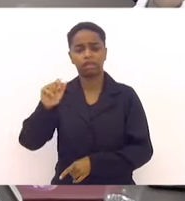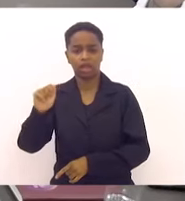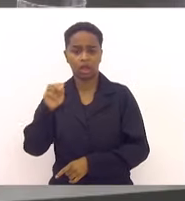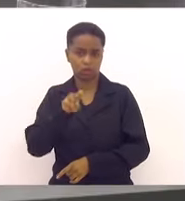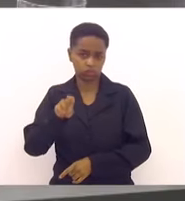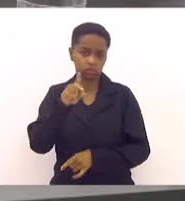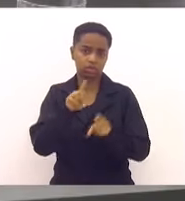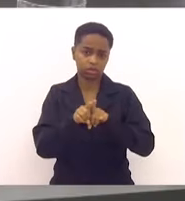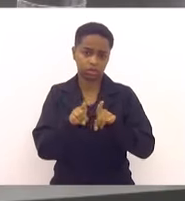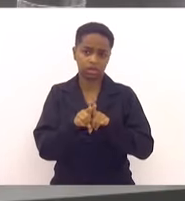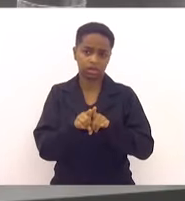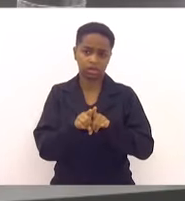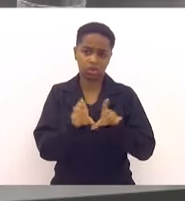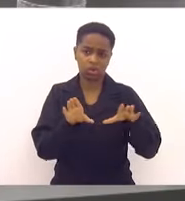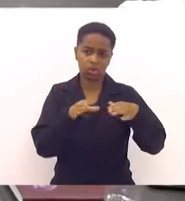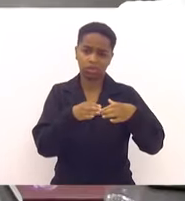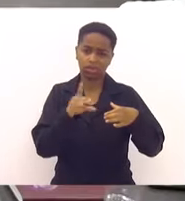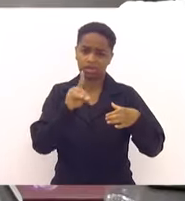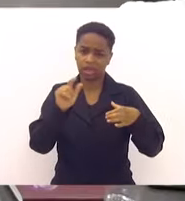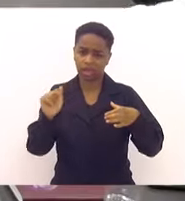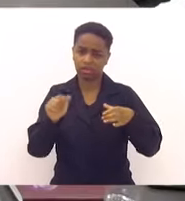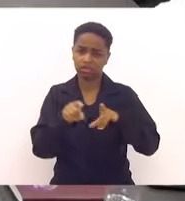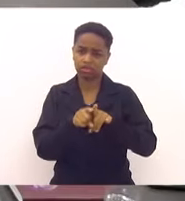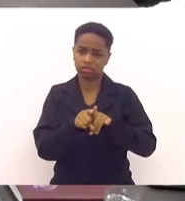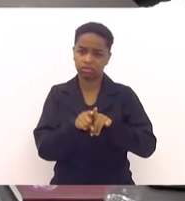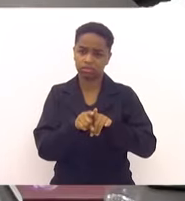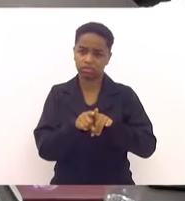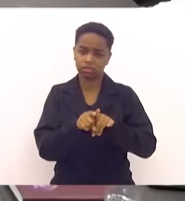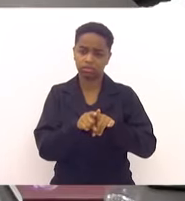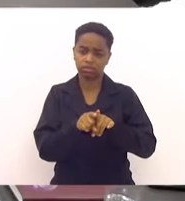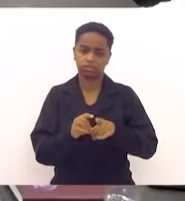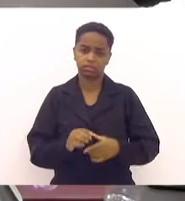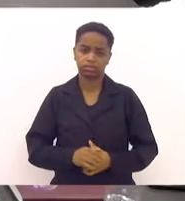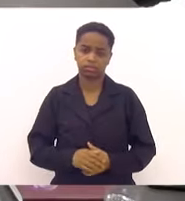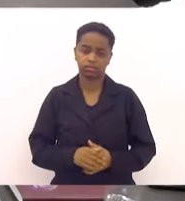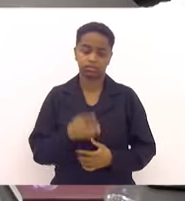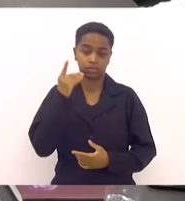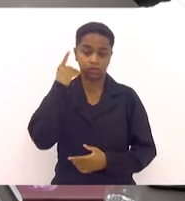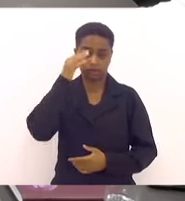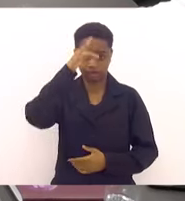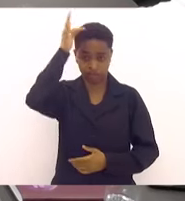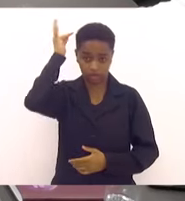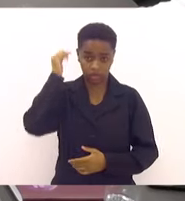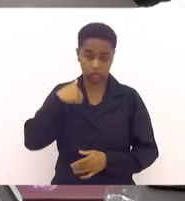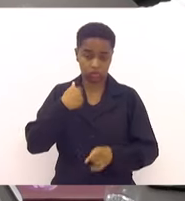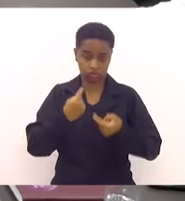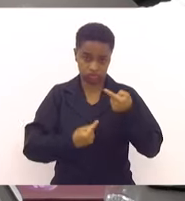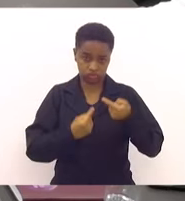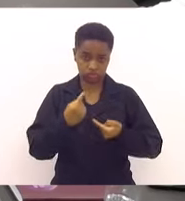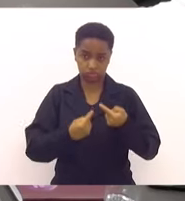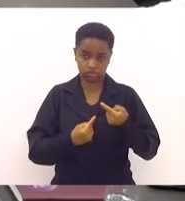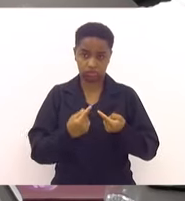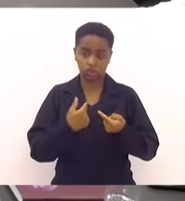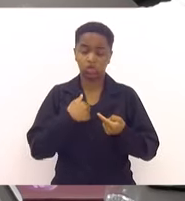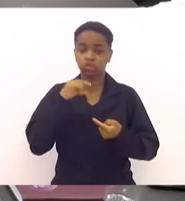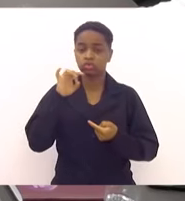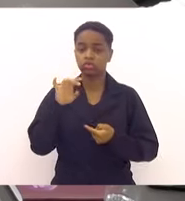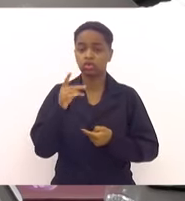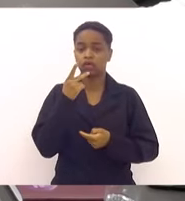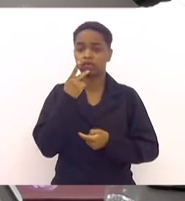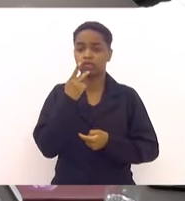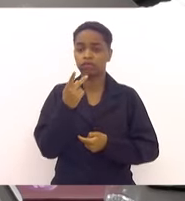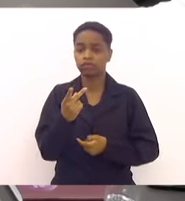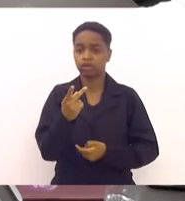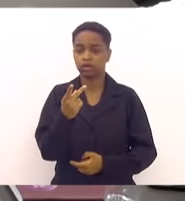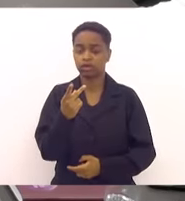auditiva. Comunidade com deficiência auditiva também. Deputado Fred, em discussão, vou discutir a matéria. Eu faço só uma menção aqui, deputado